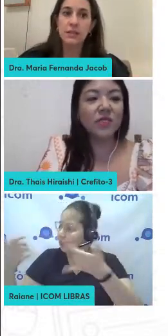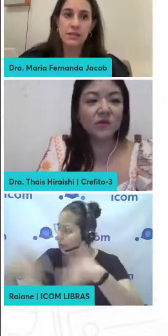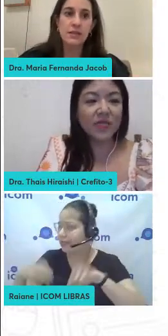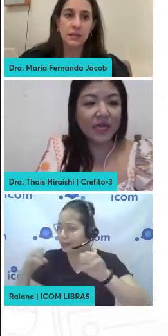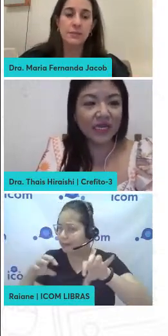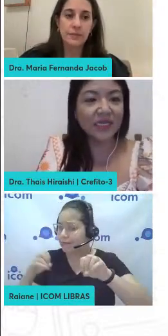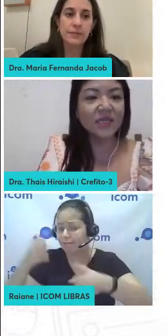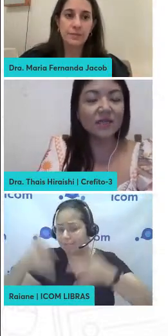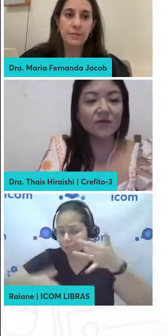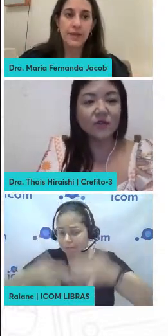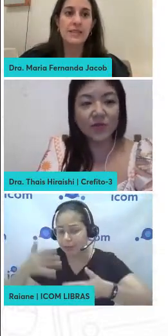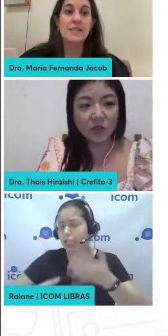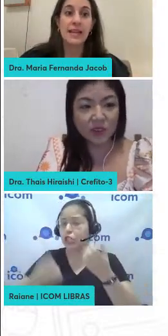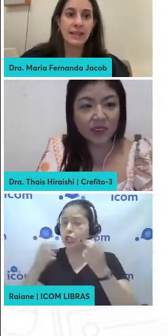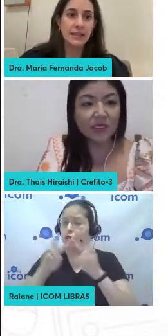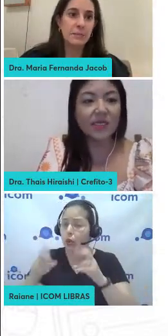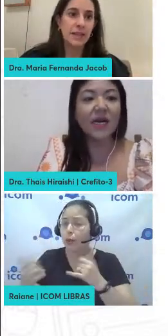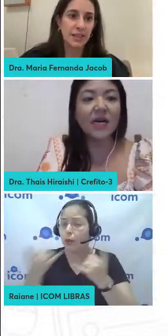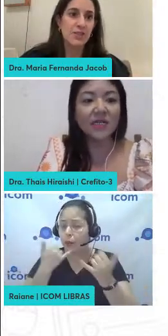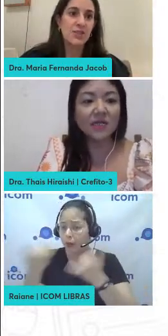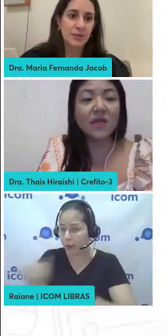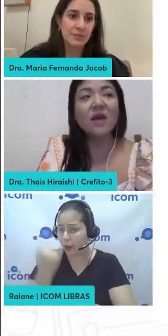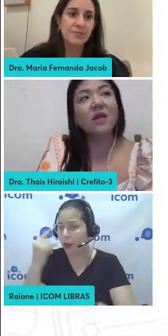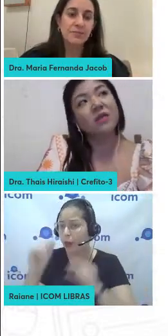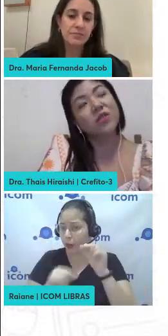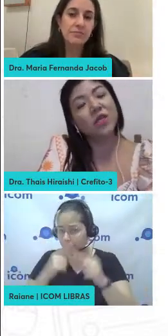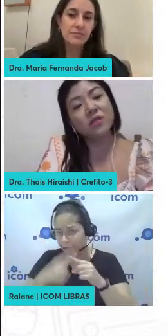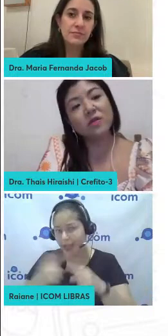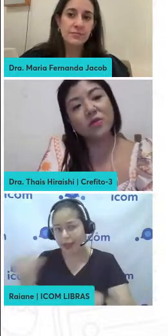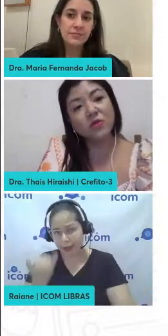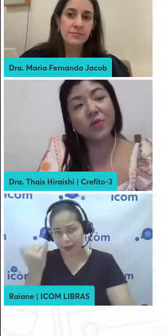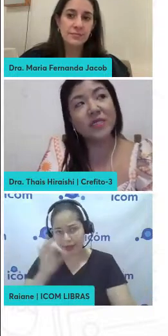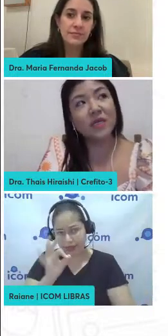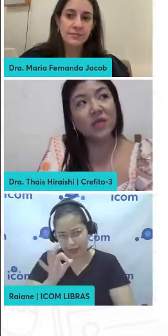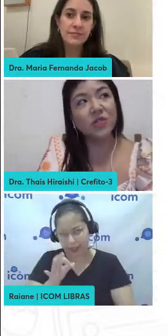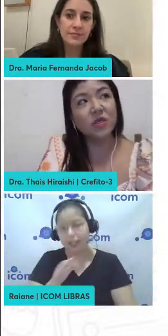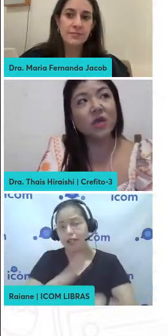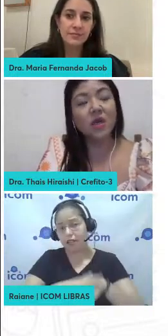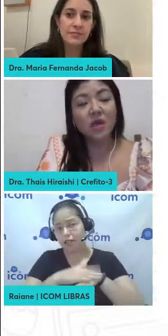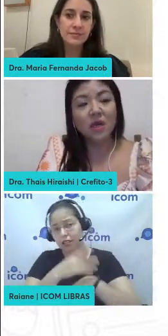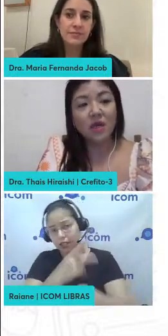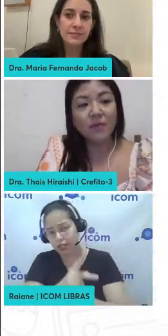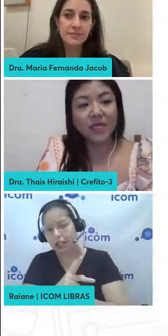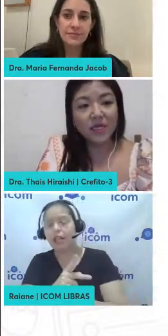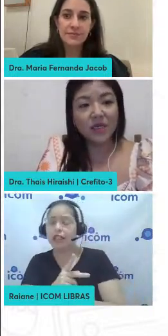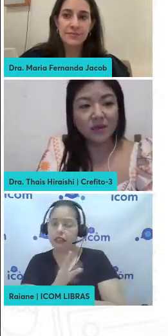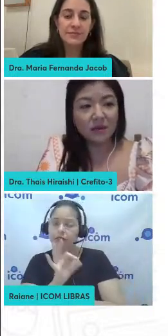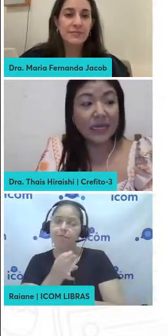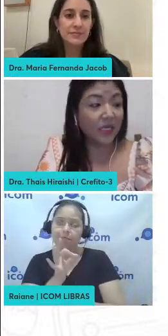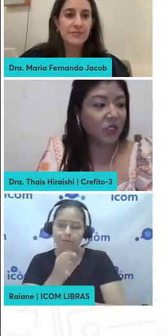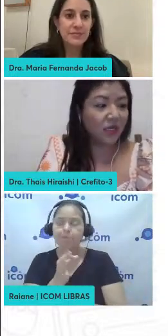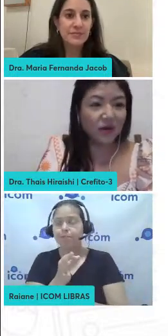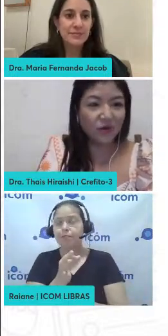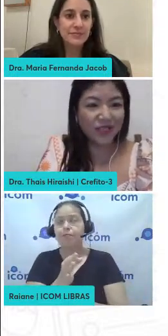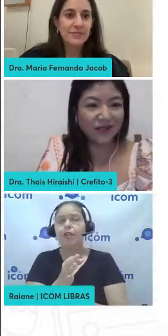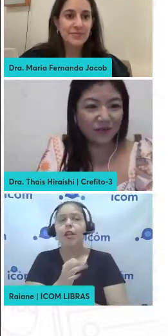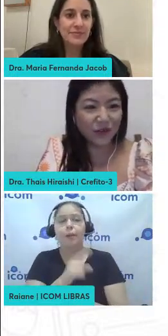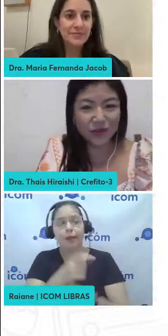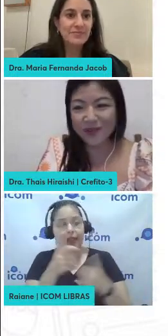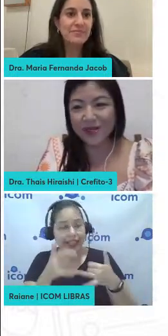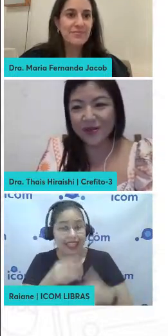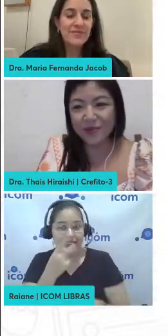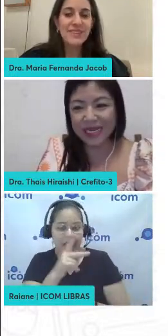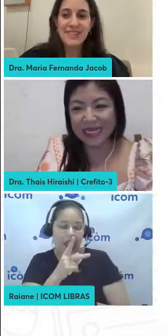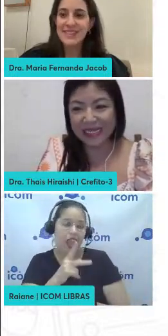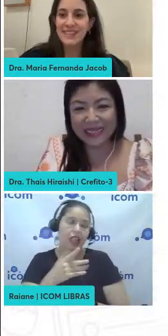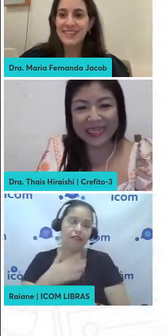doutora? Instrução técnica, as informações necessárias e deixar isso na mão do paciente, para que ele eleja, né, o que